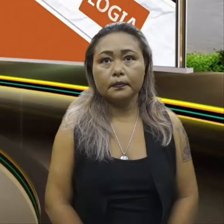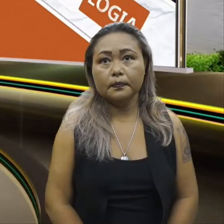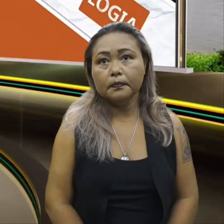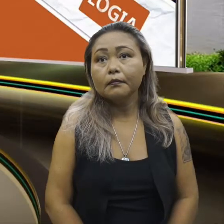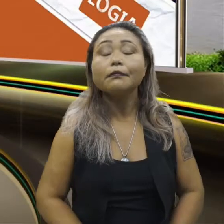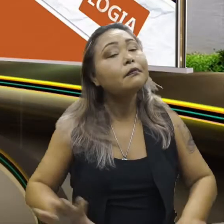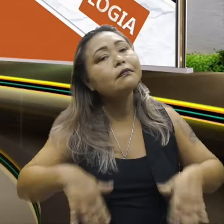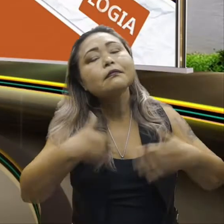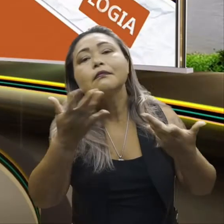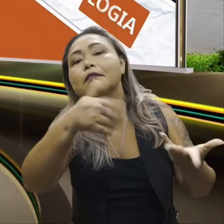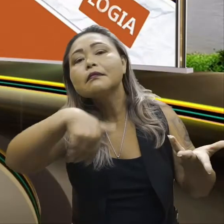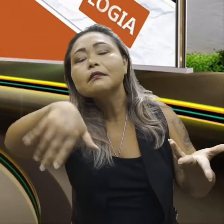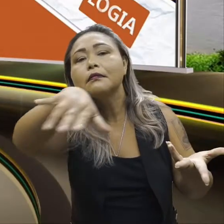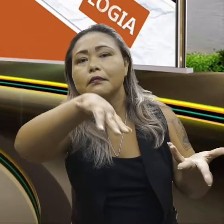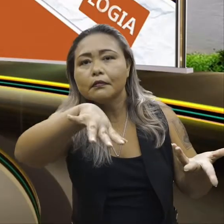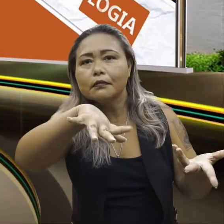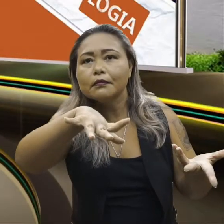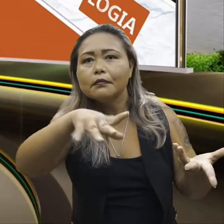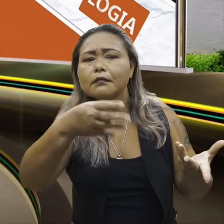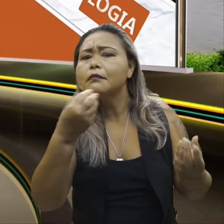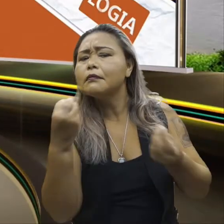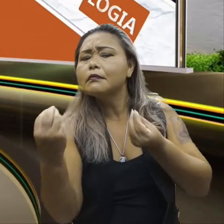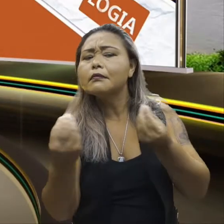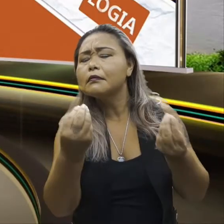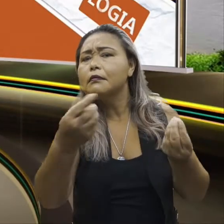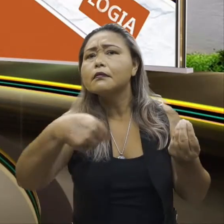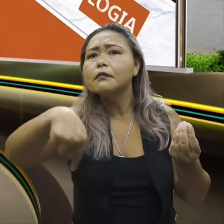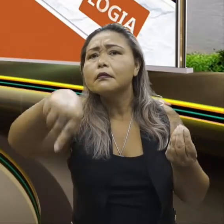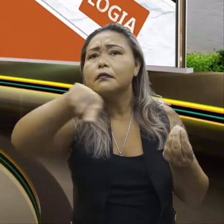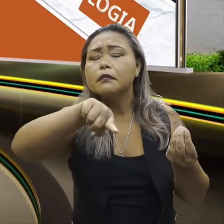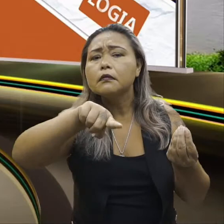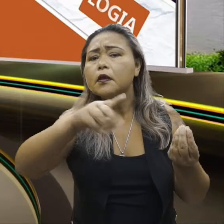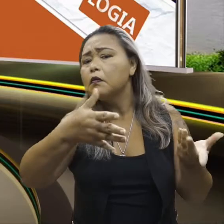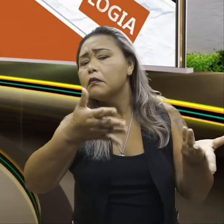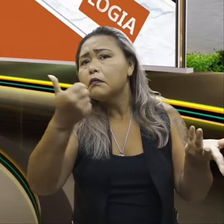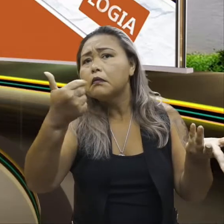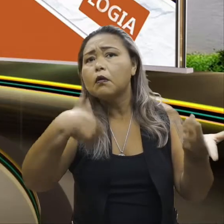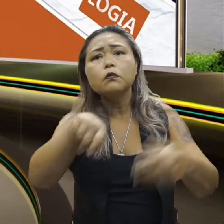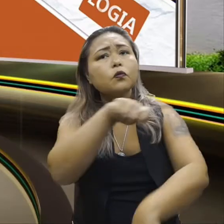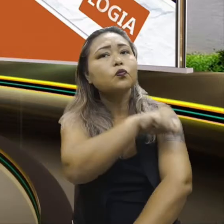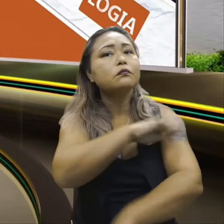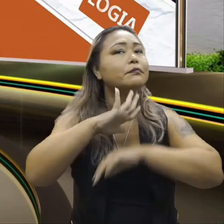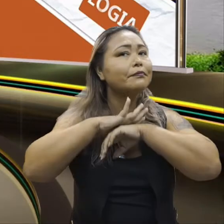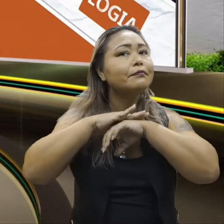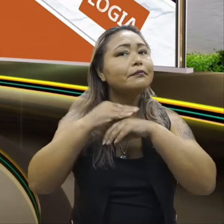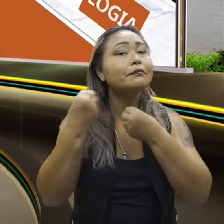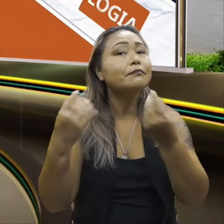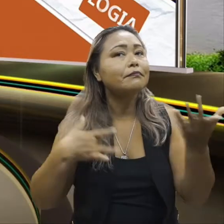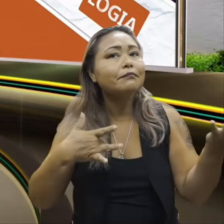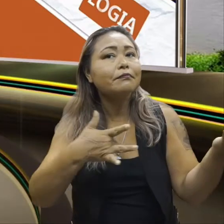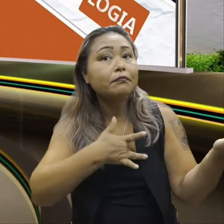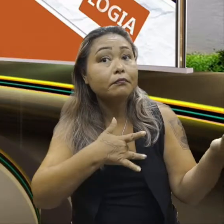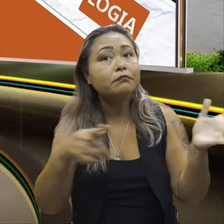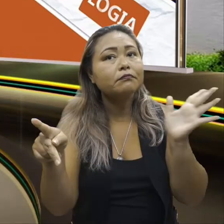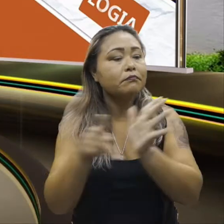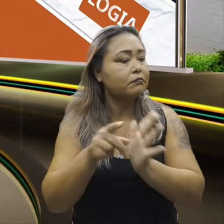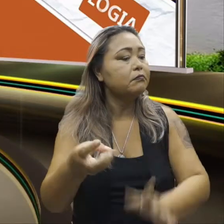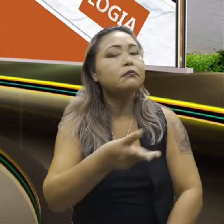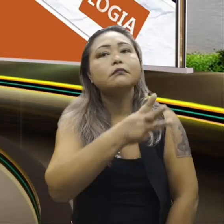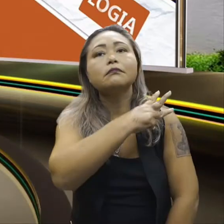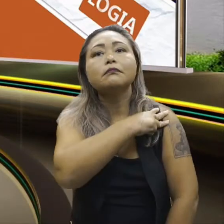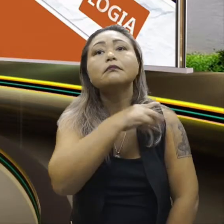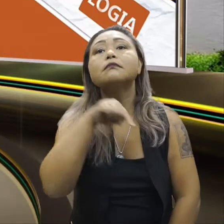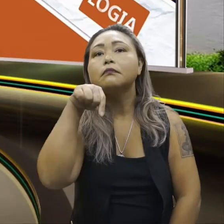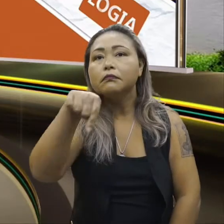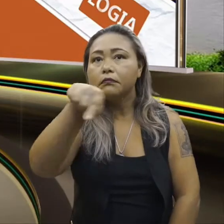E aí, pessoal, como é que vocês estão? Como vai, meus alunos queridos do terceiro ano que estão aí